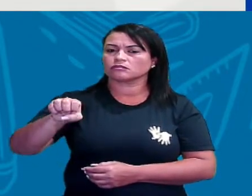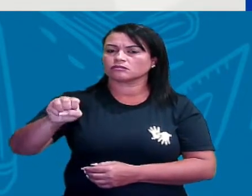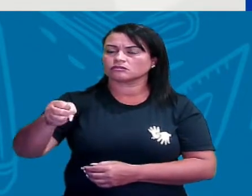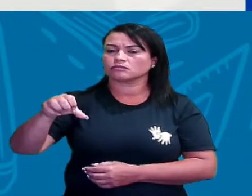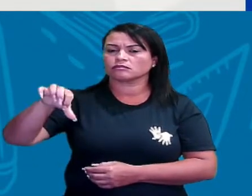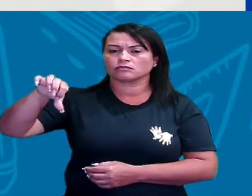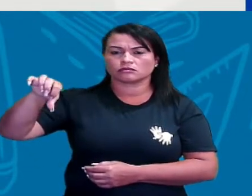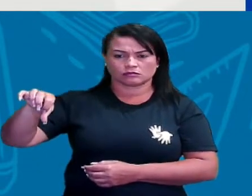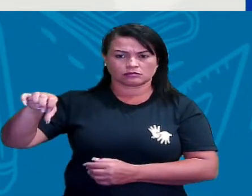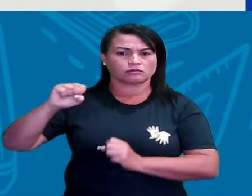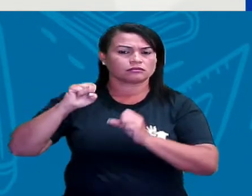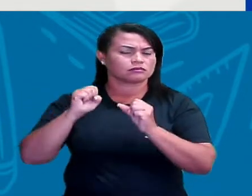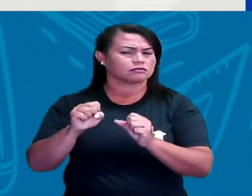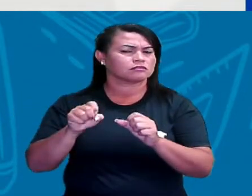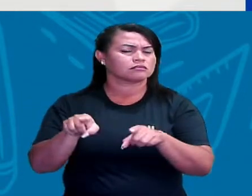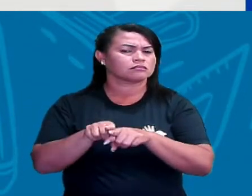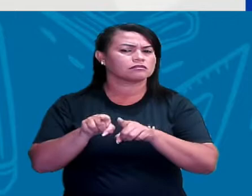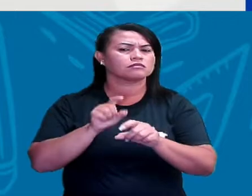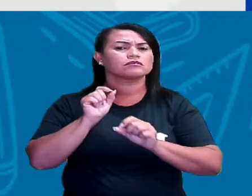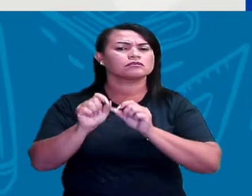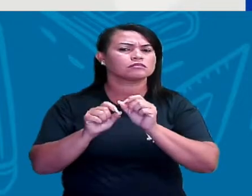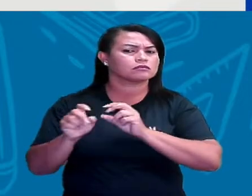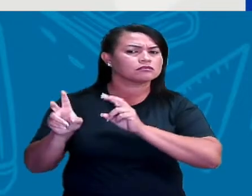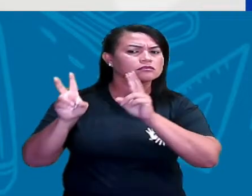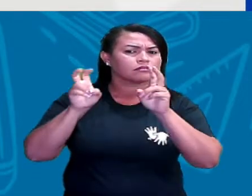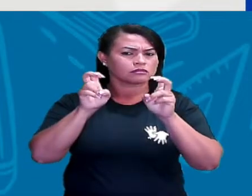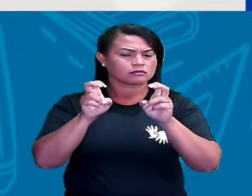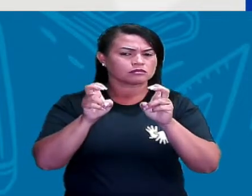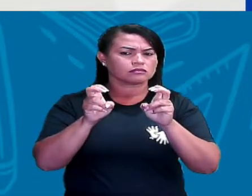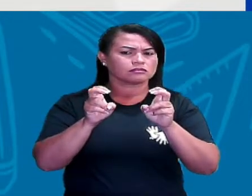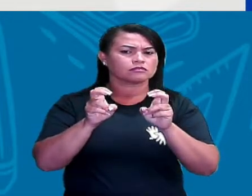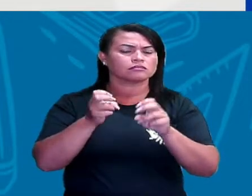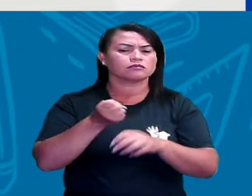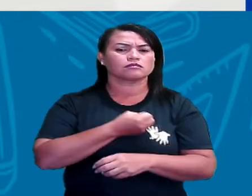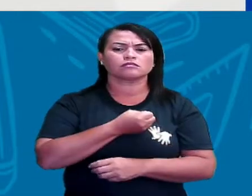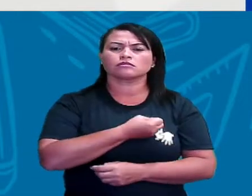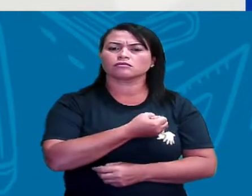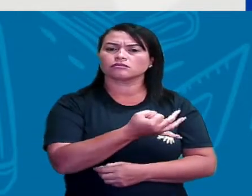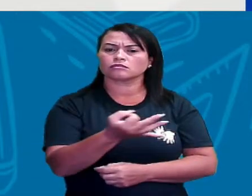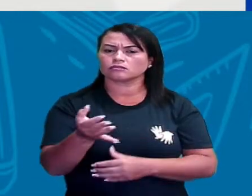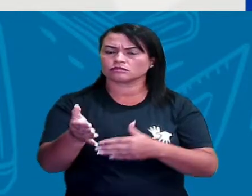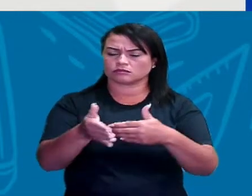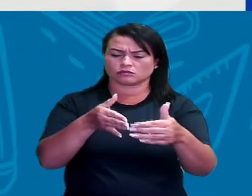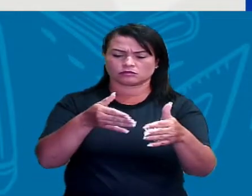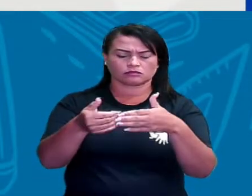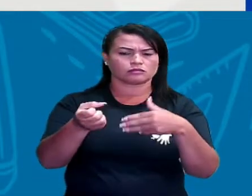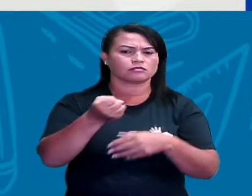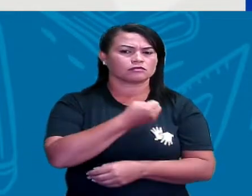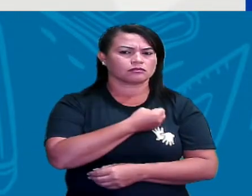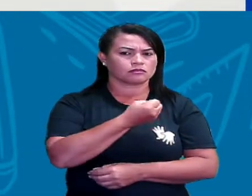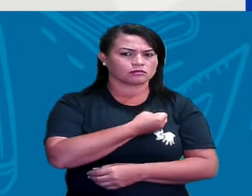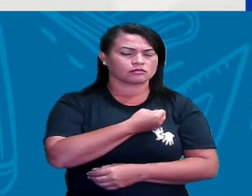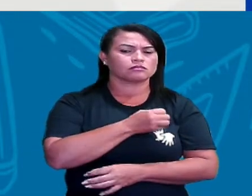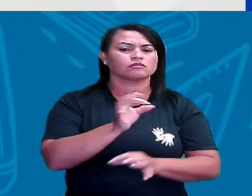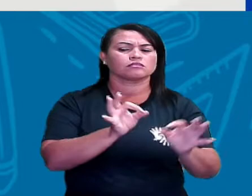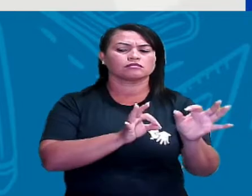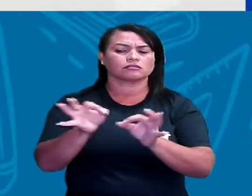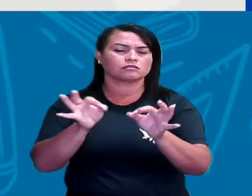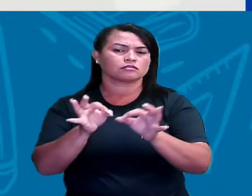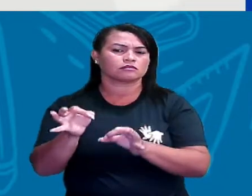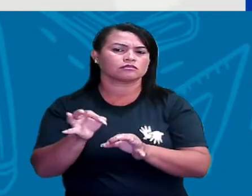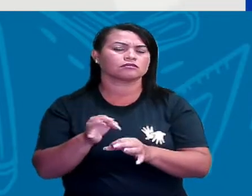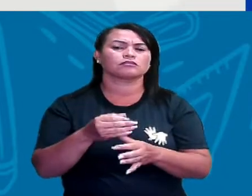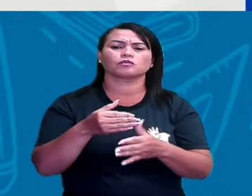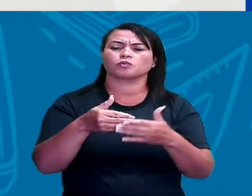né? Podemos chamar esses termos numéricos de algarismos. Todo número é formado por algarismo, tá?